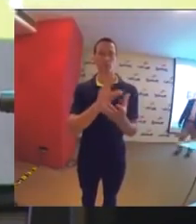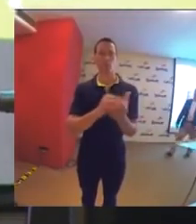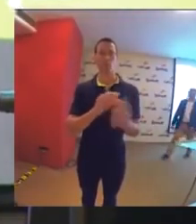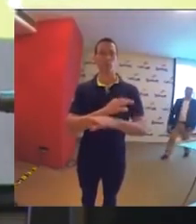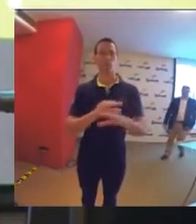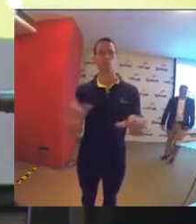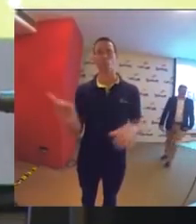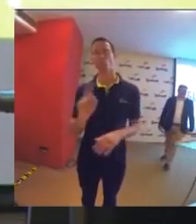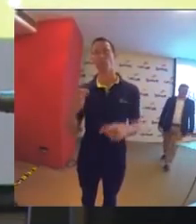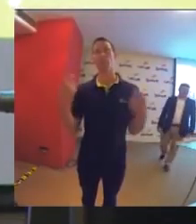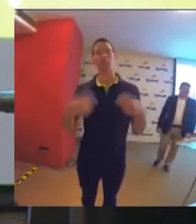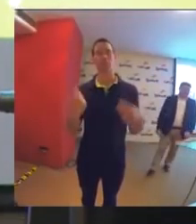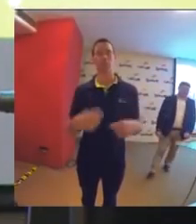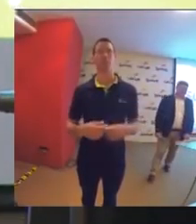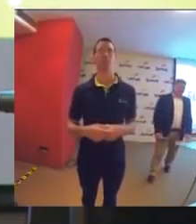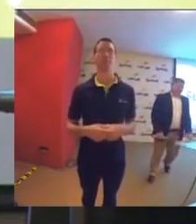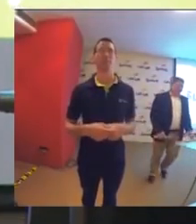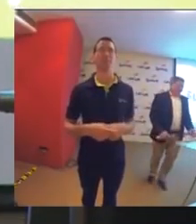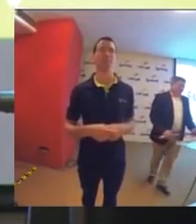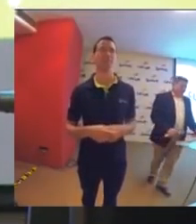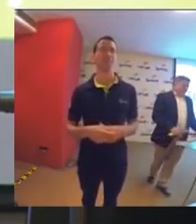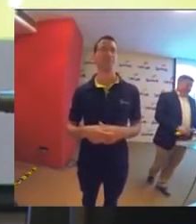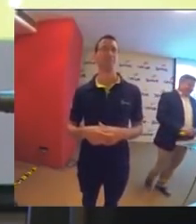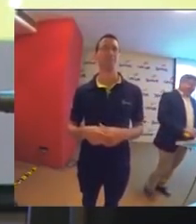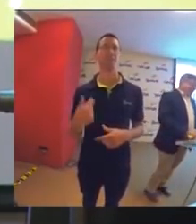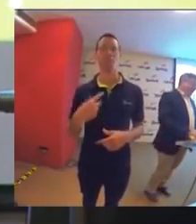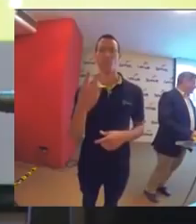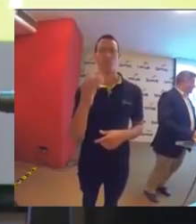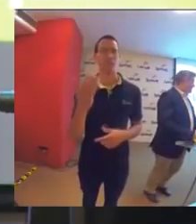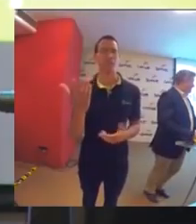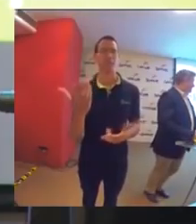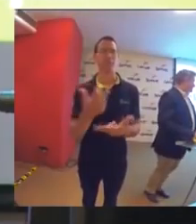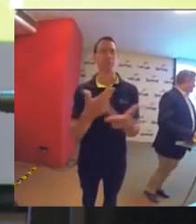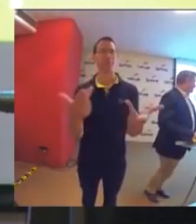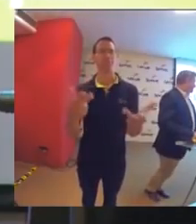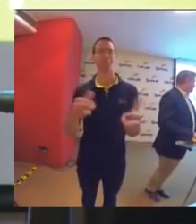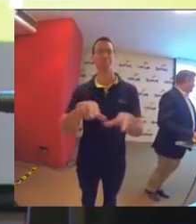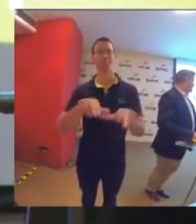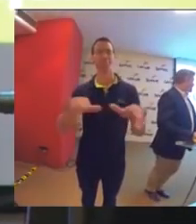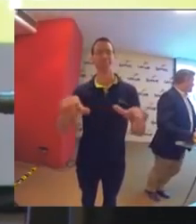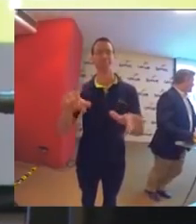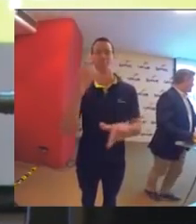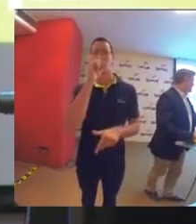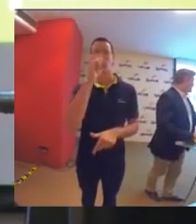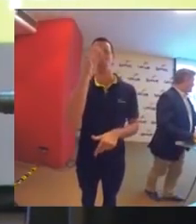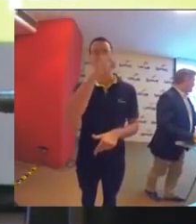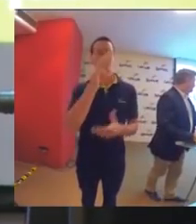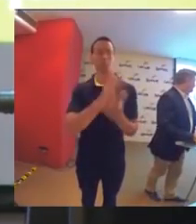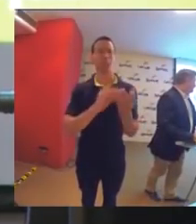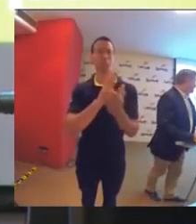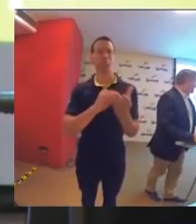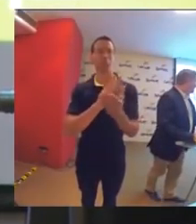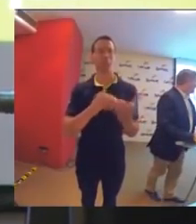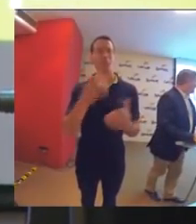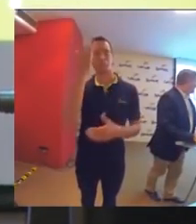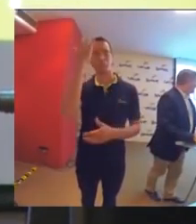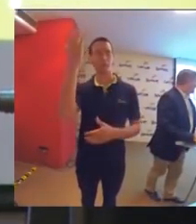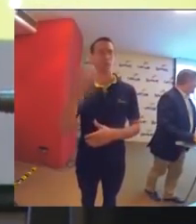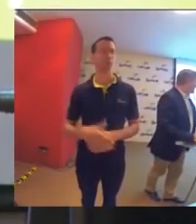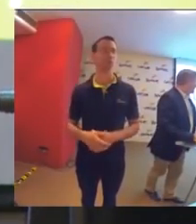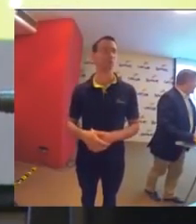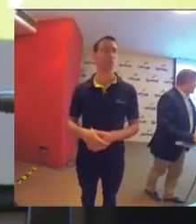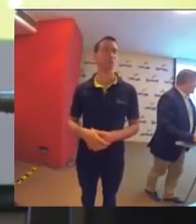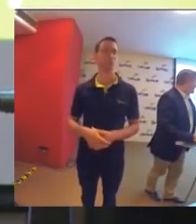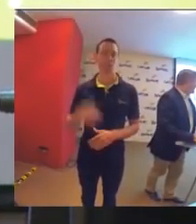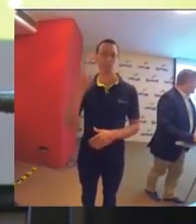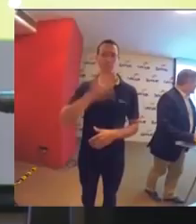cópia. Eu faço 20 teses de doutoramento no fim de semana. É só copiar o que está lá, pô. Professor não existe para dar